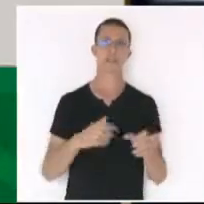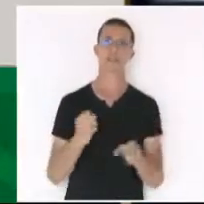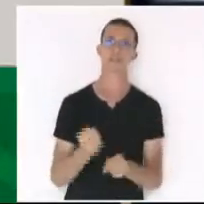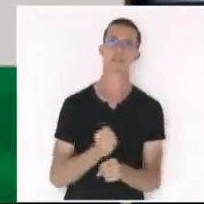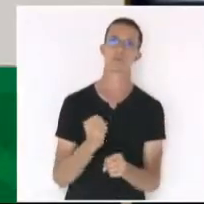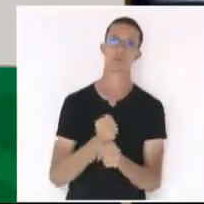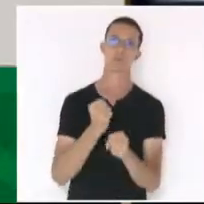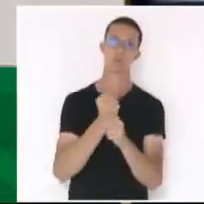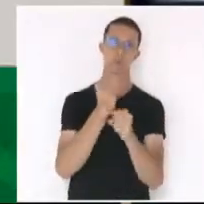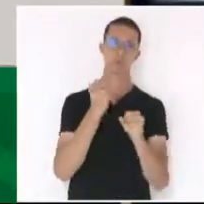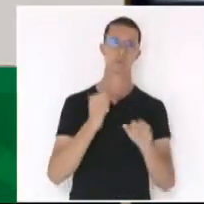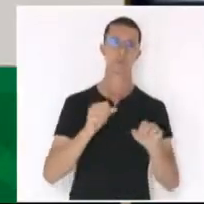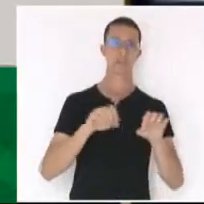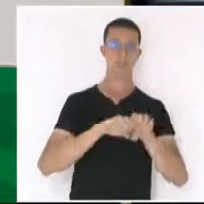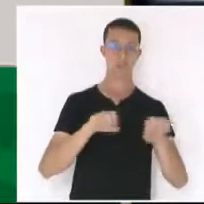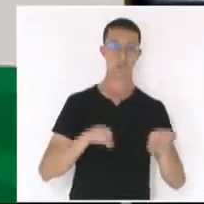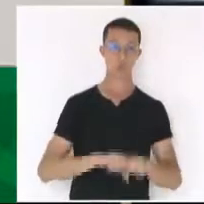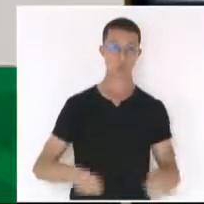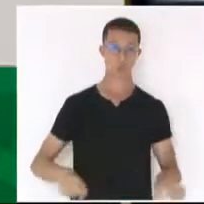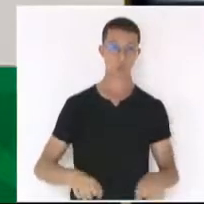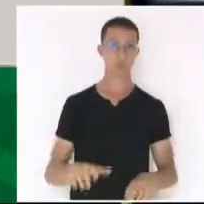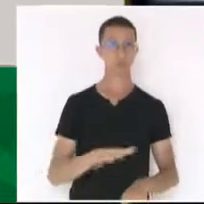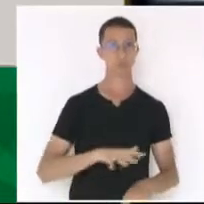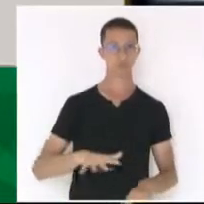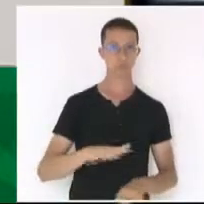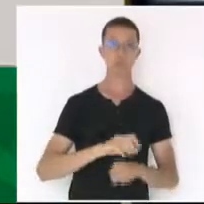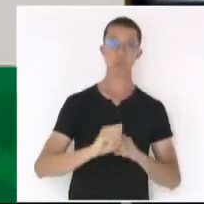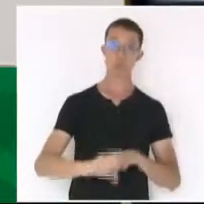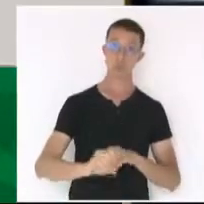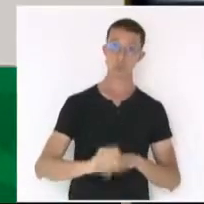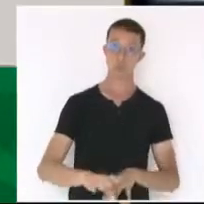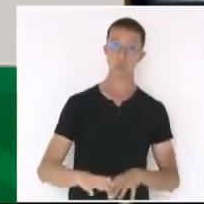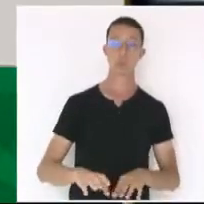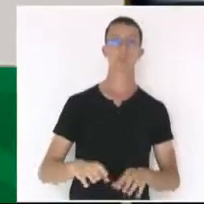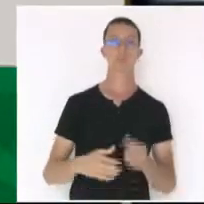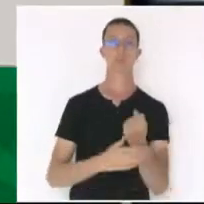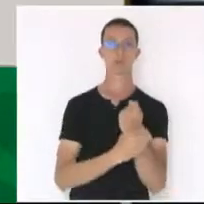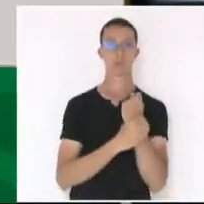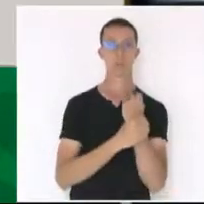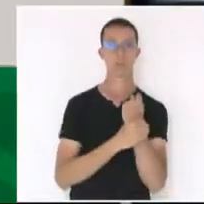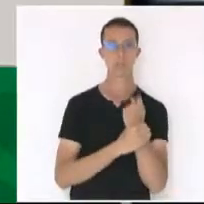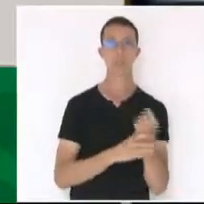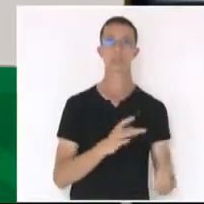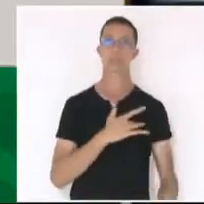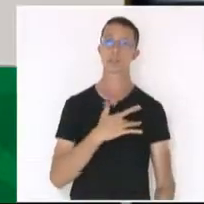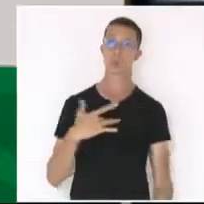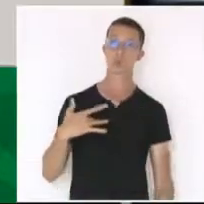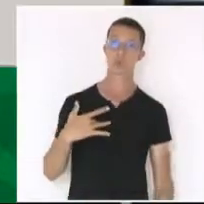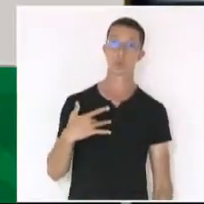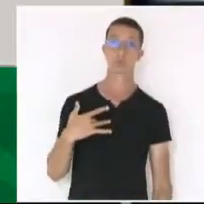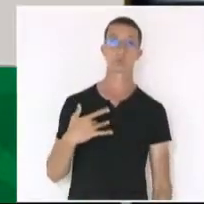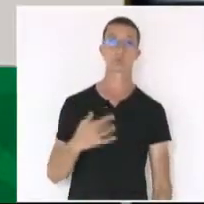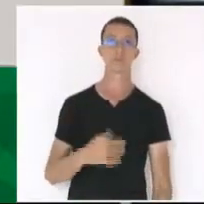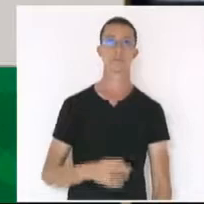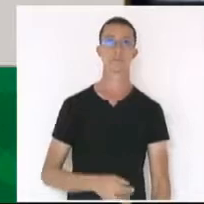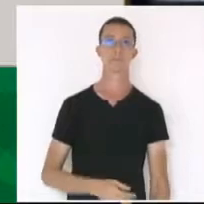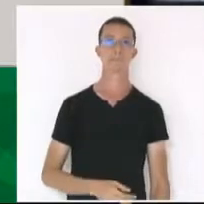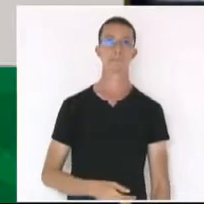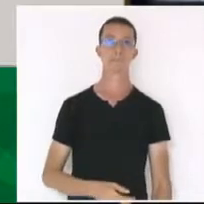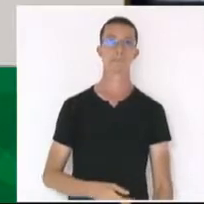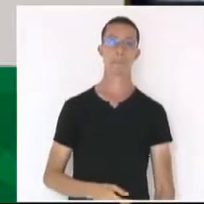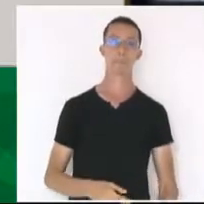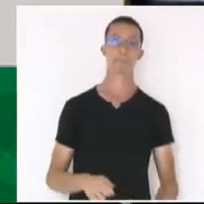obras na educação na segurança na saúde e da tua mente na